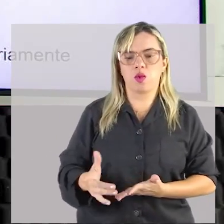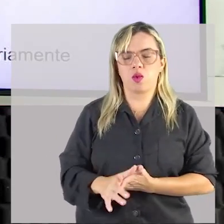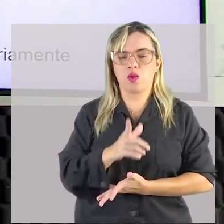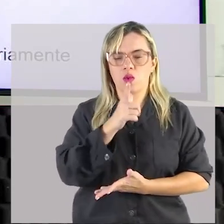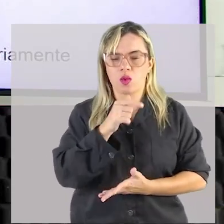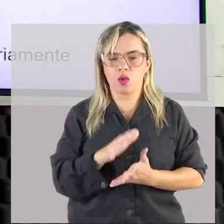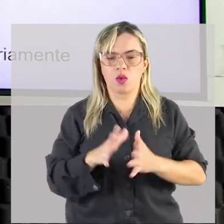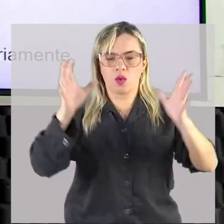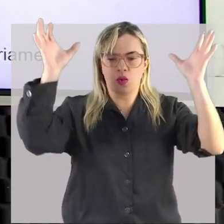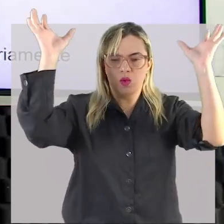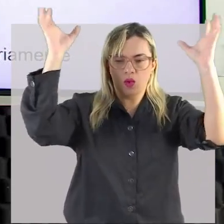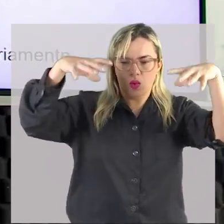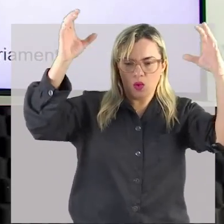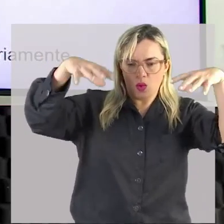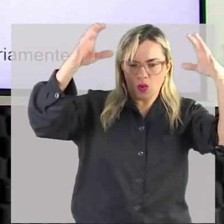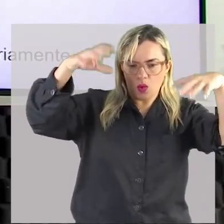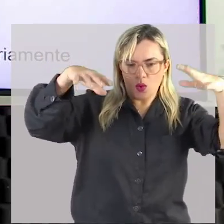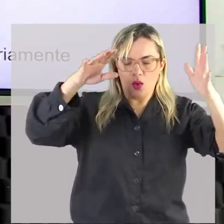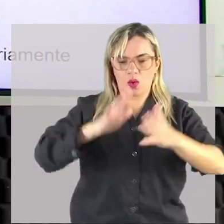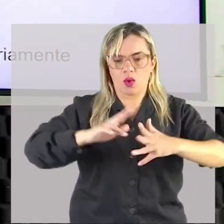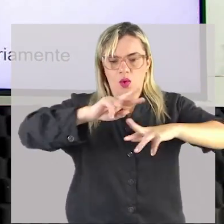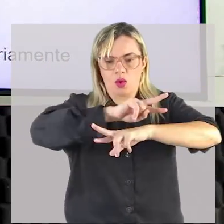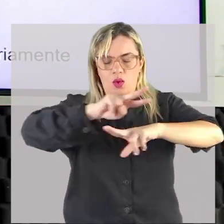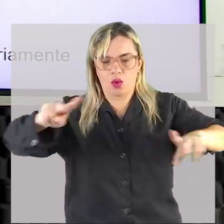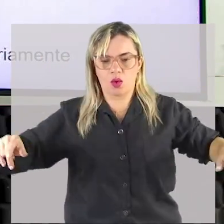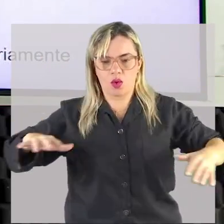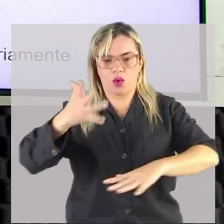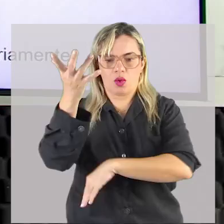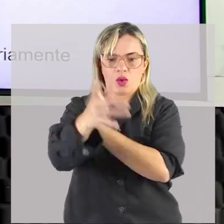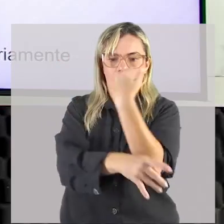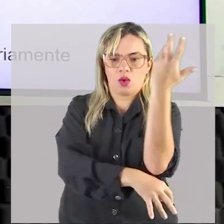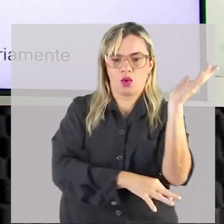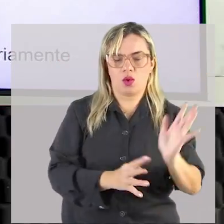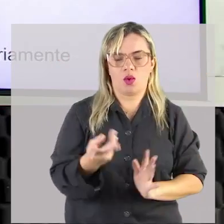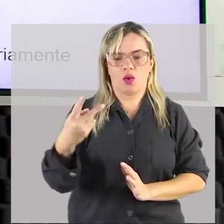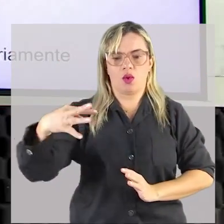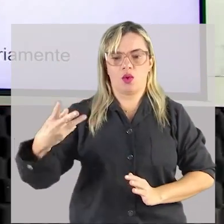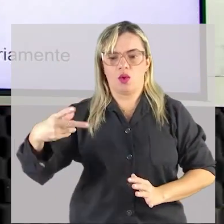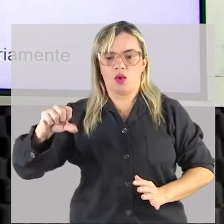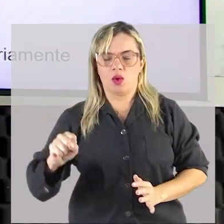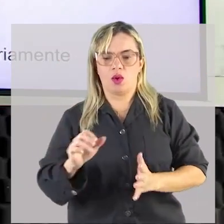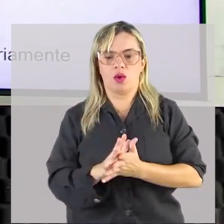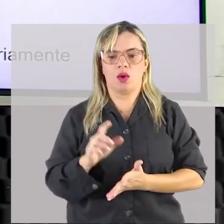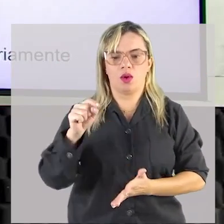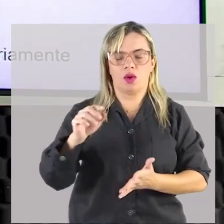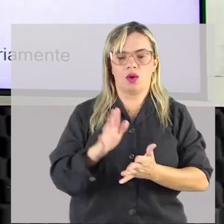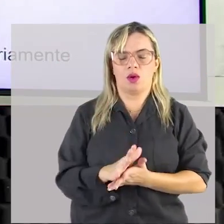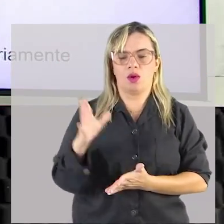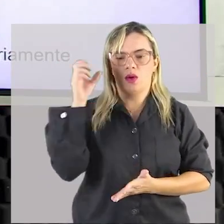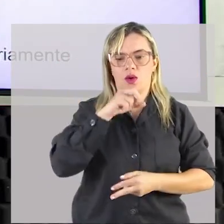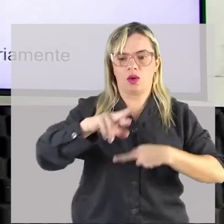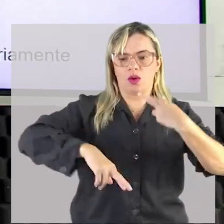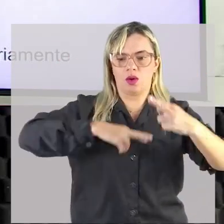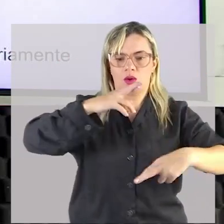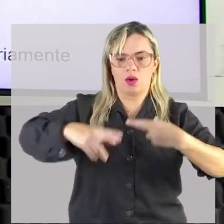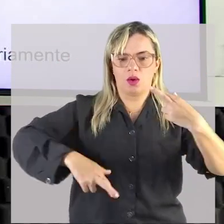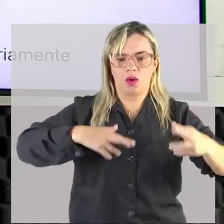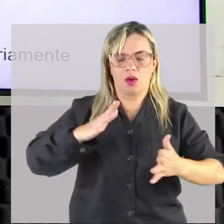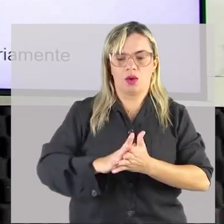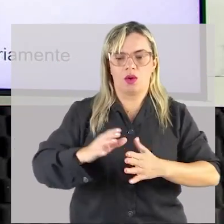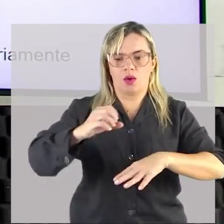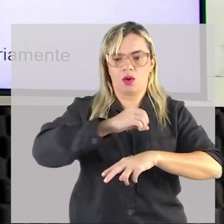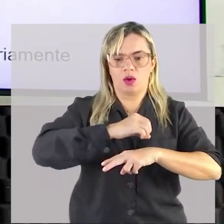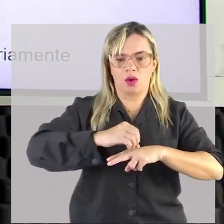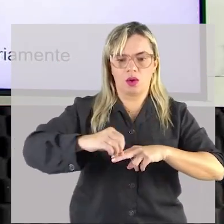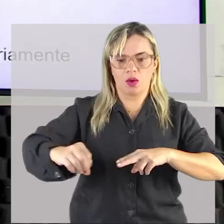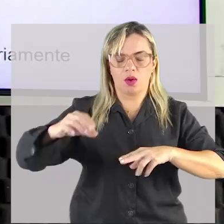abundantes. Como as demais florestas tropicais, a rápida reciclagem de matéria orgânica é